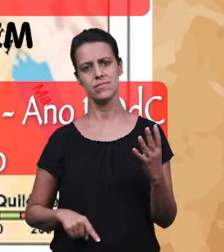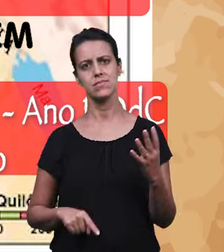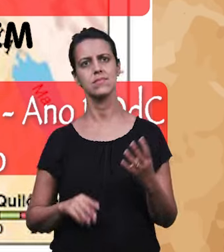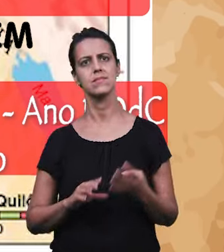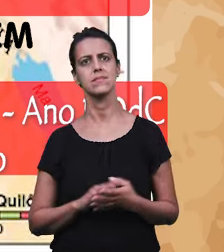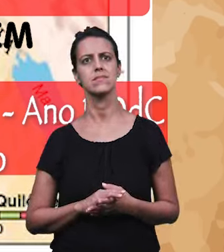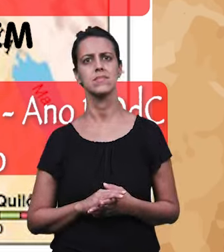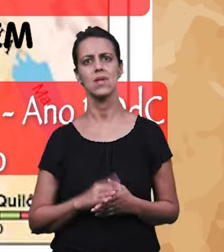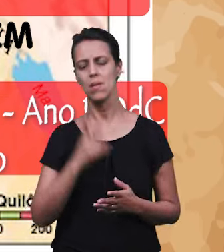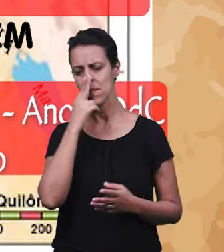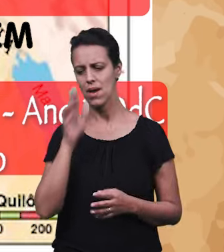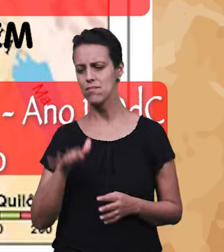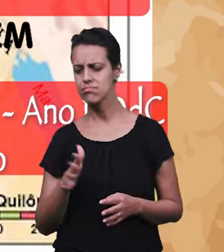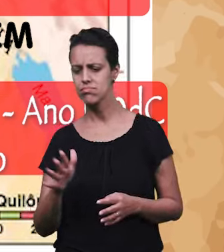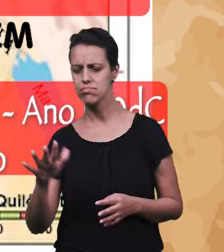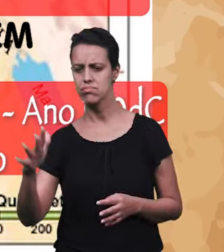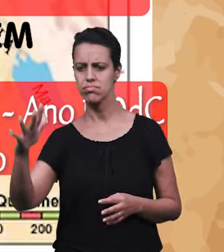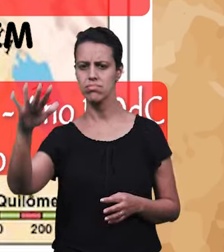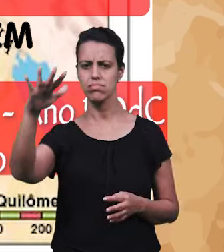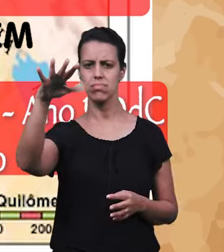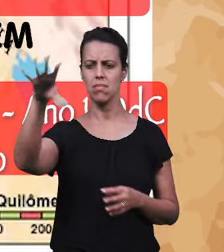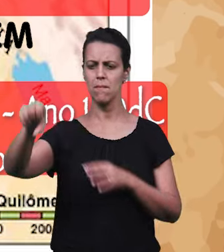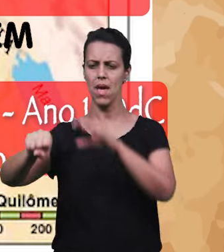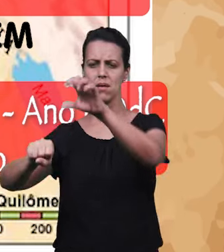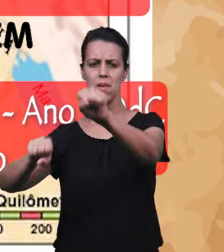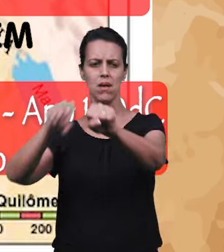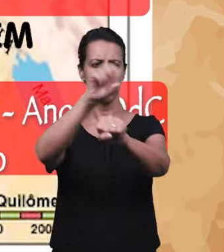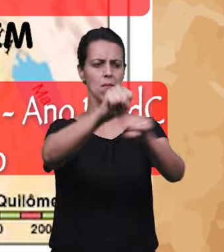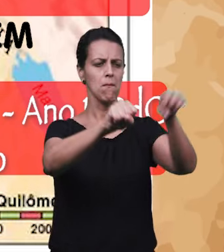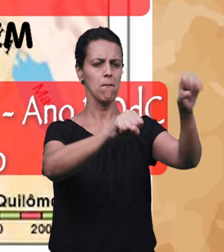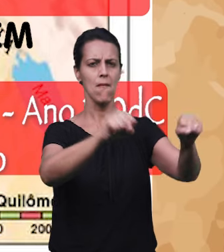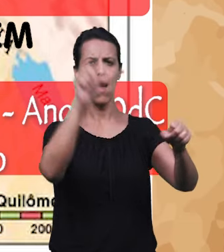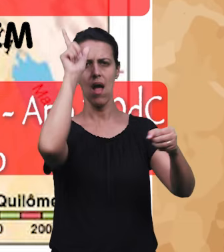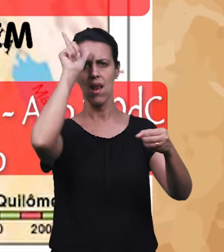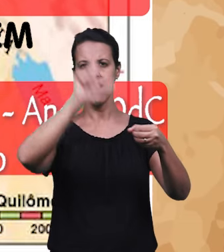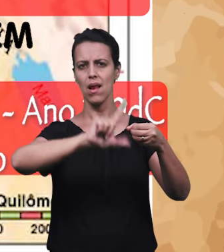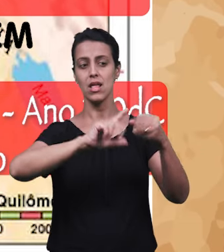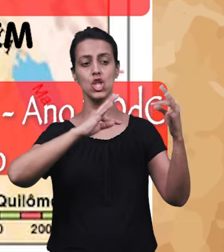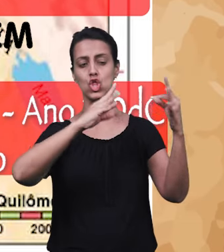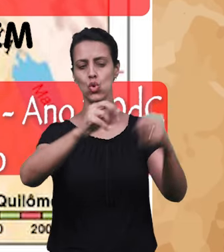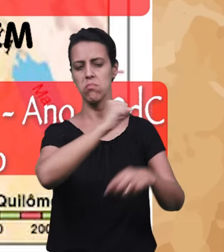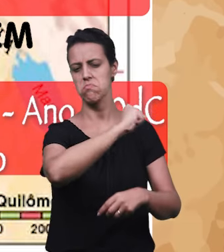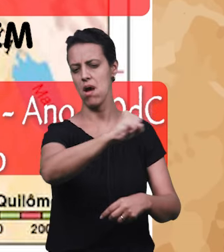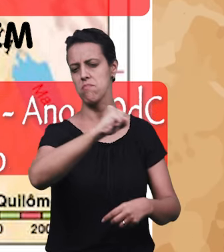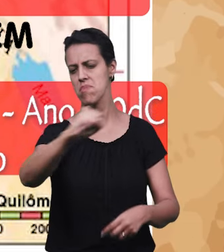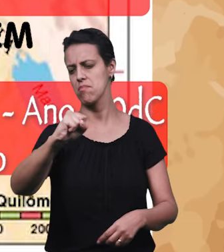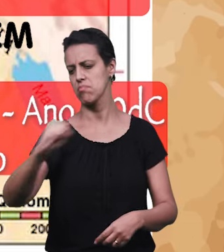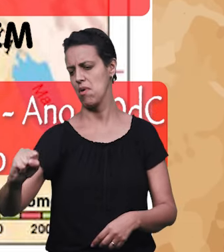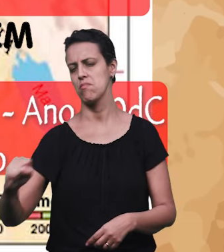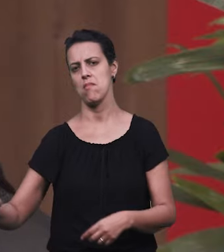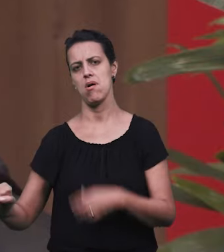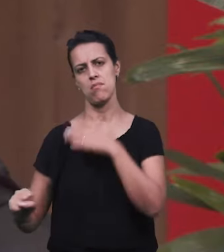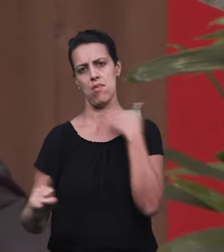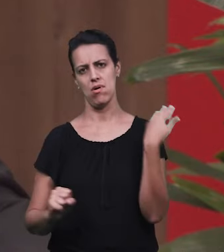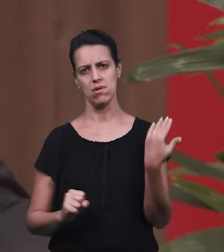Esmirna. Então, o império cercou os líderes, pegou os líderes e todos eles foram martirizados,